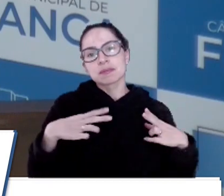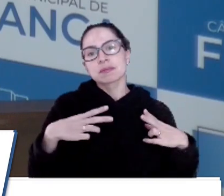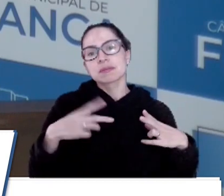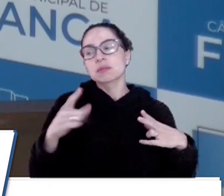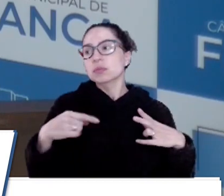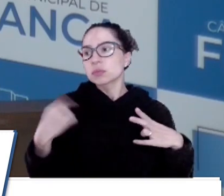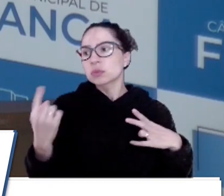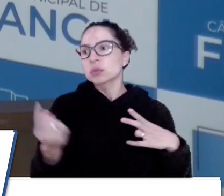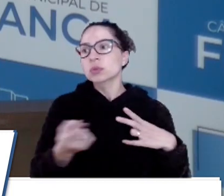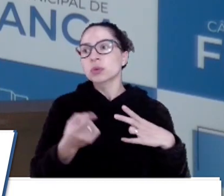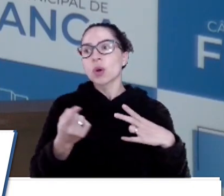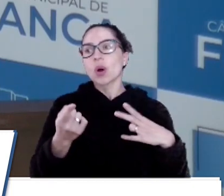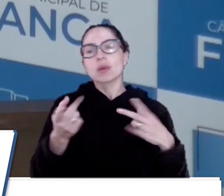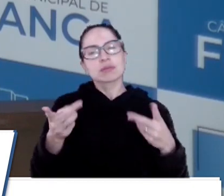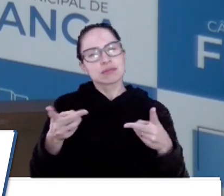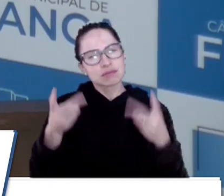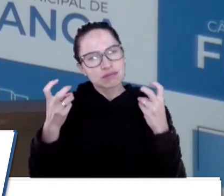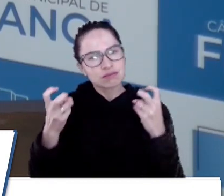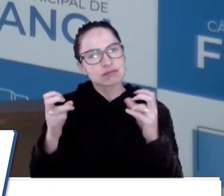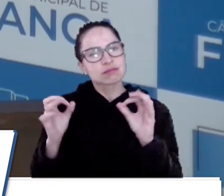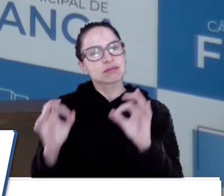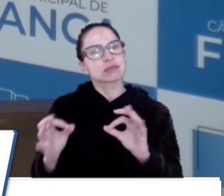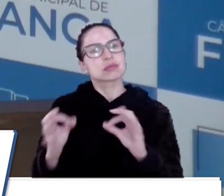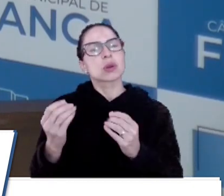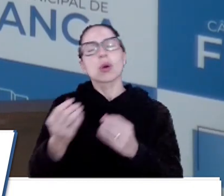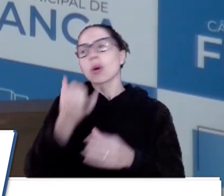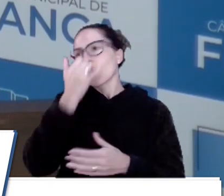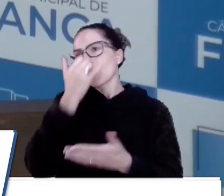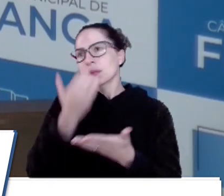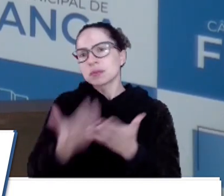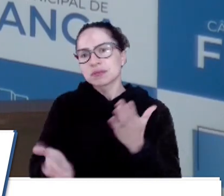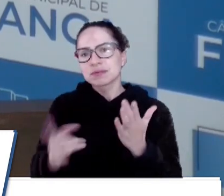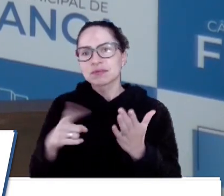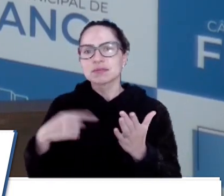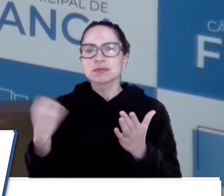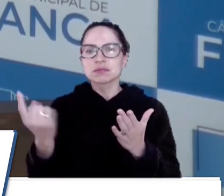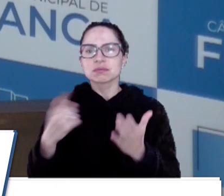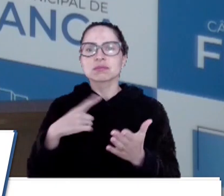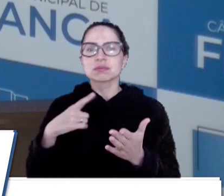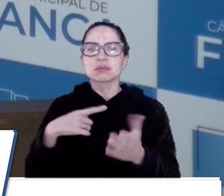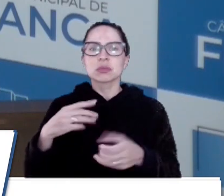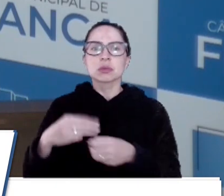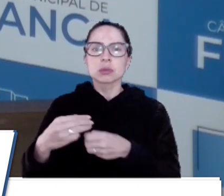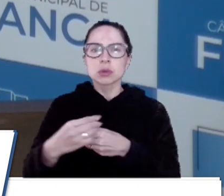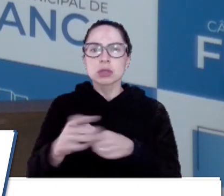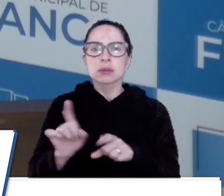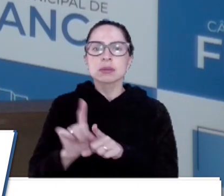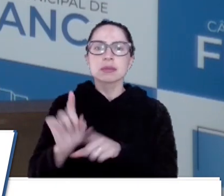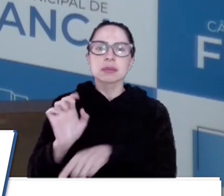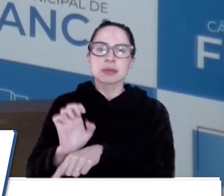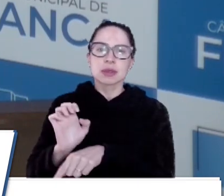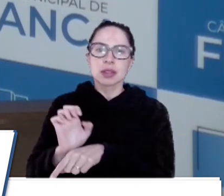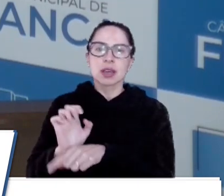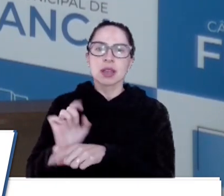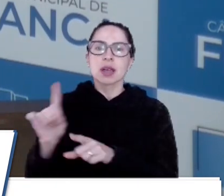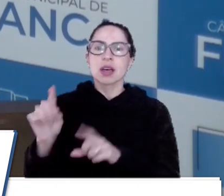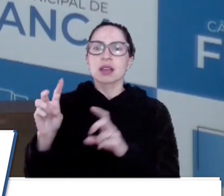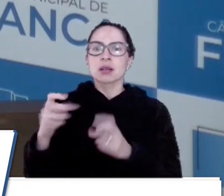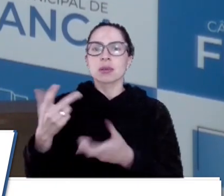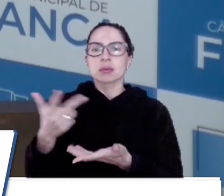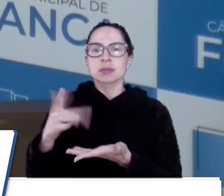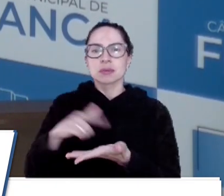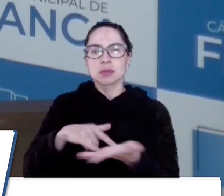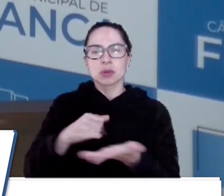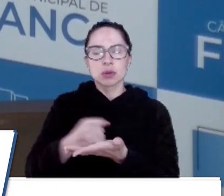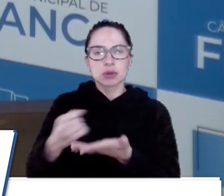é notório o prejuízo que isso traz para os municípios e para o Estado, a questão da terceirização e